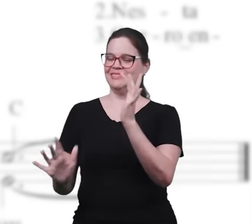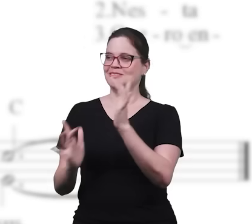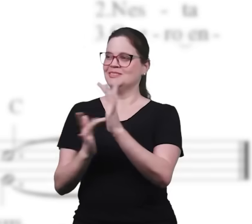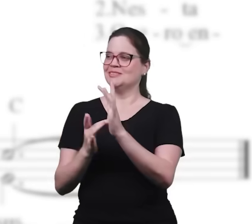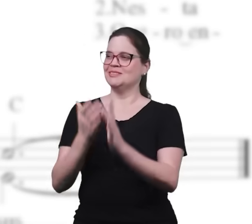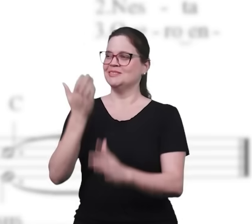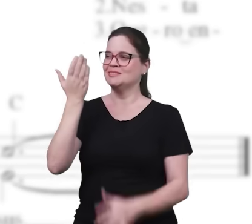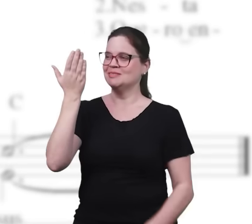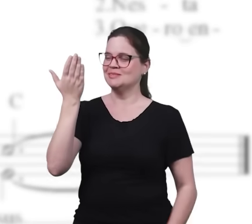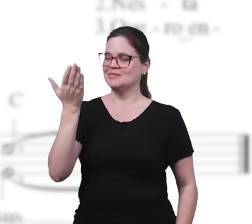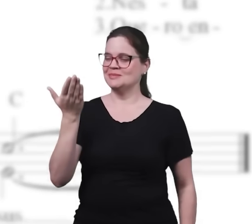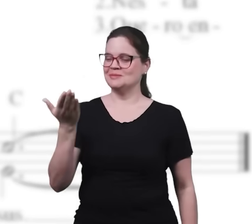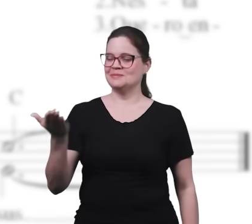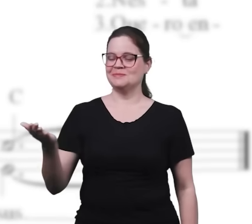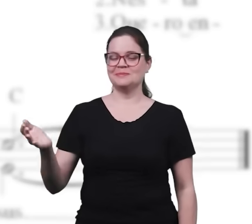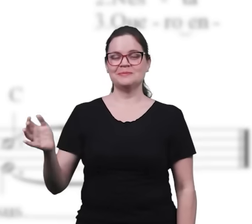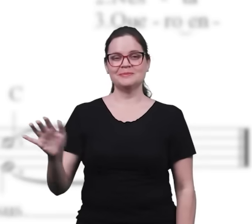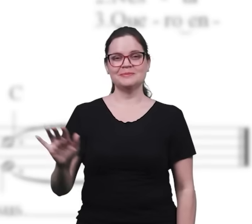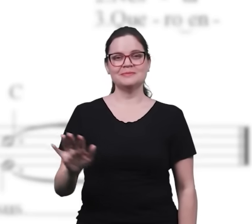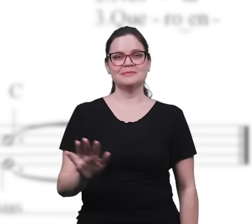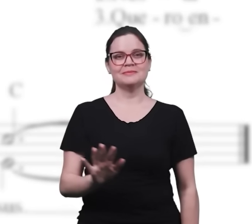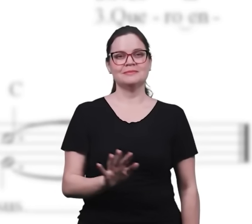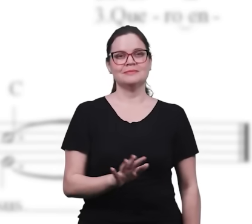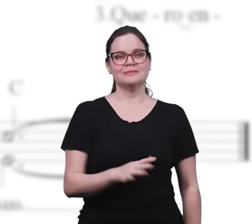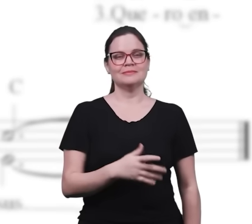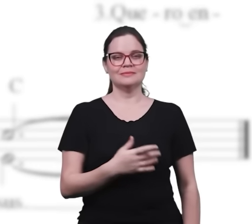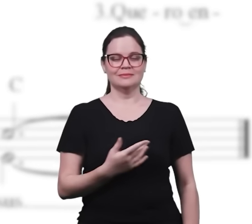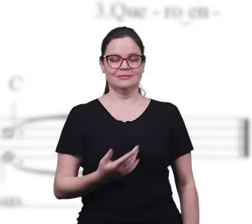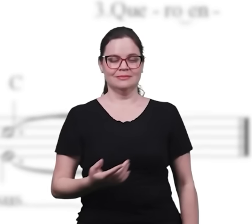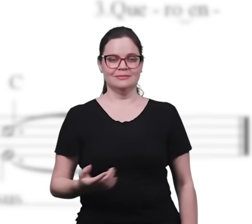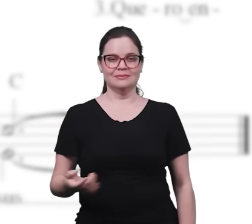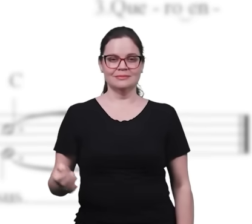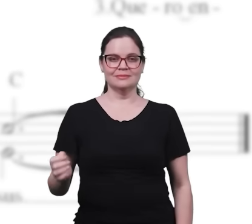glória a Jesus.